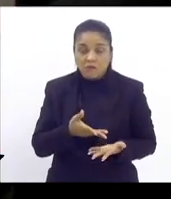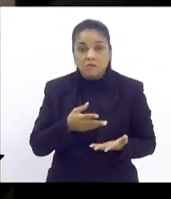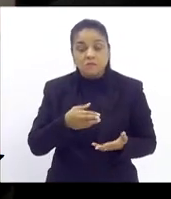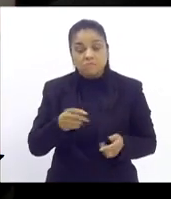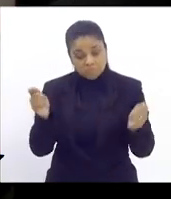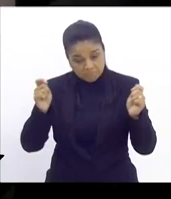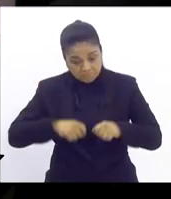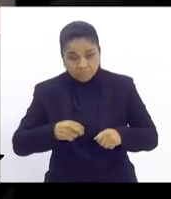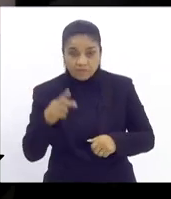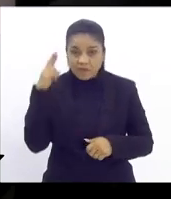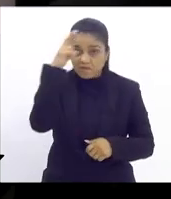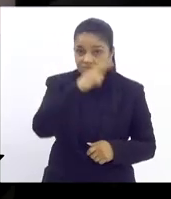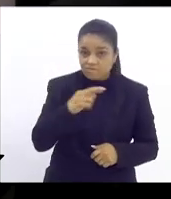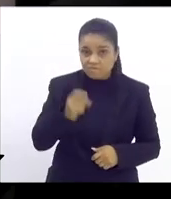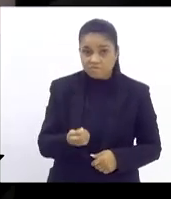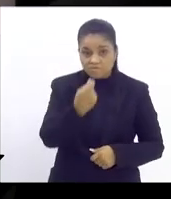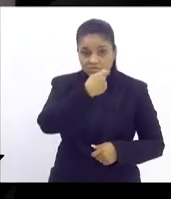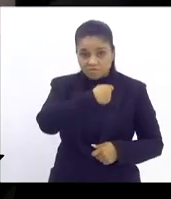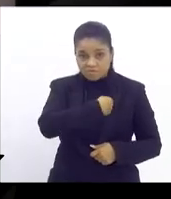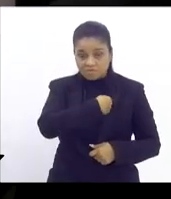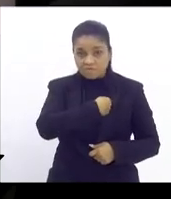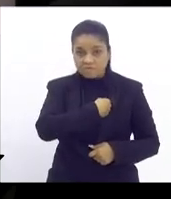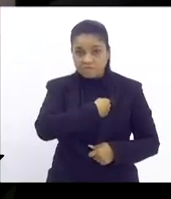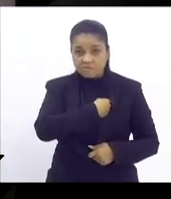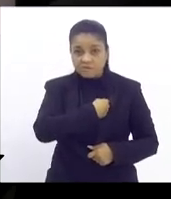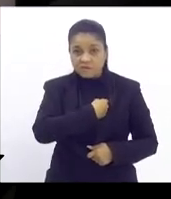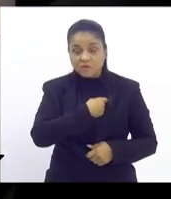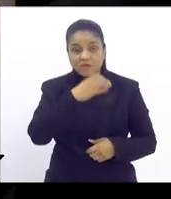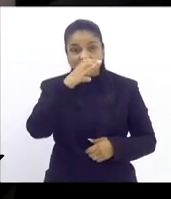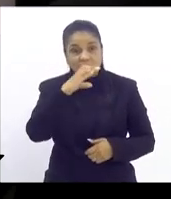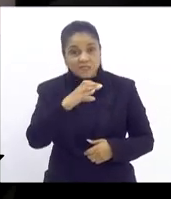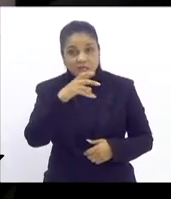fiscalizar de exercer os nossos mandatos e uma CPI